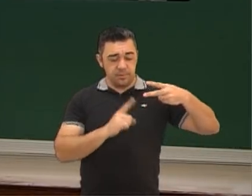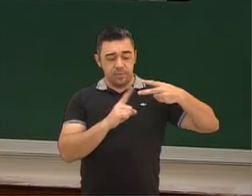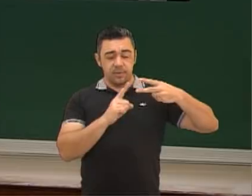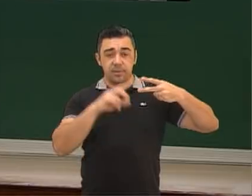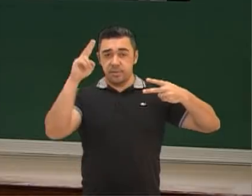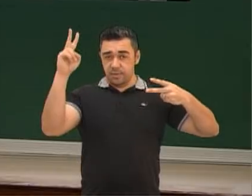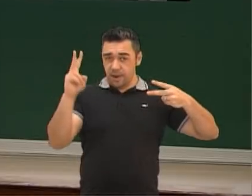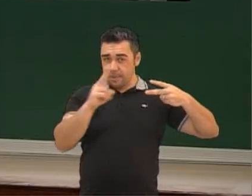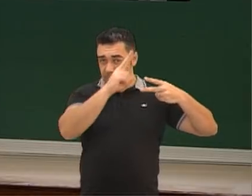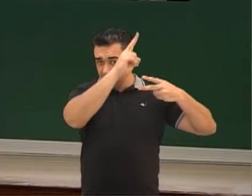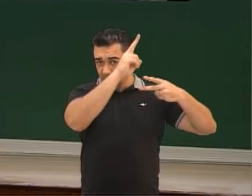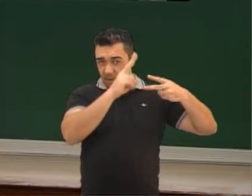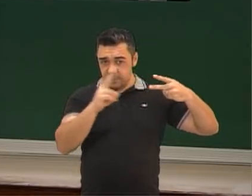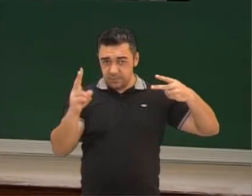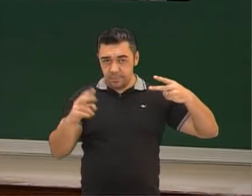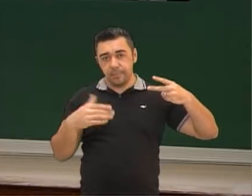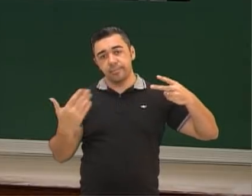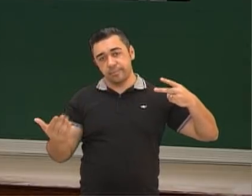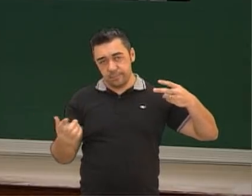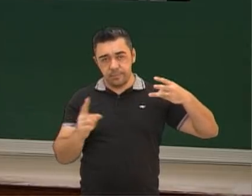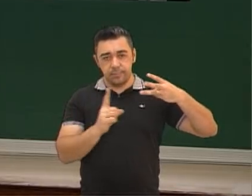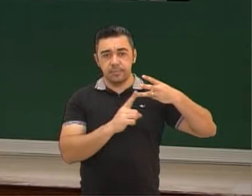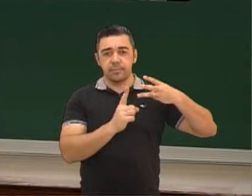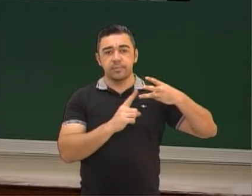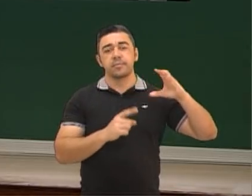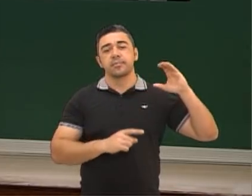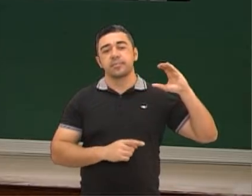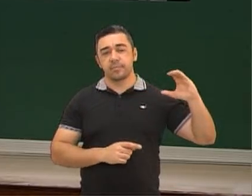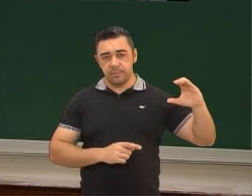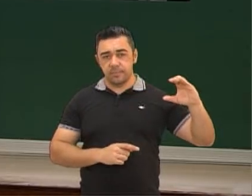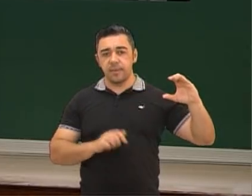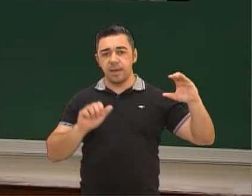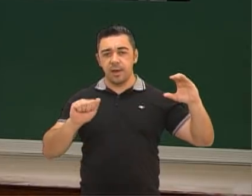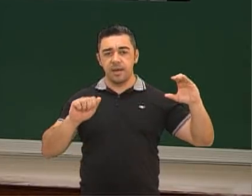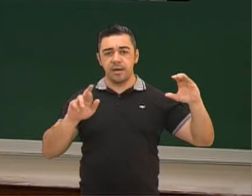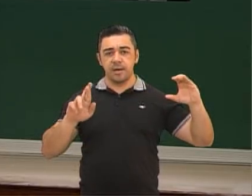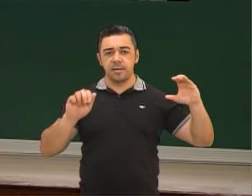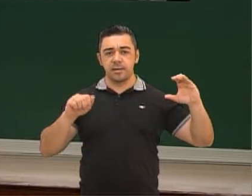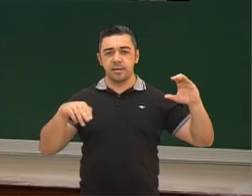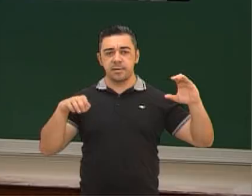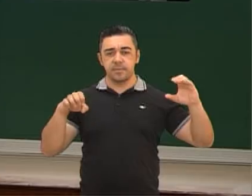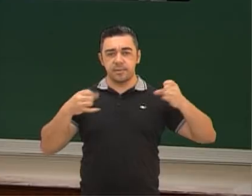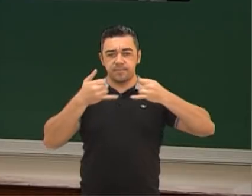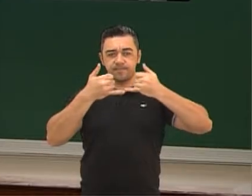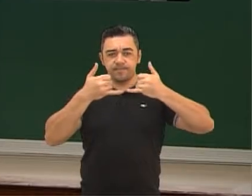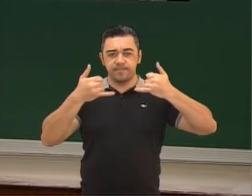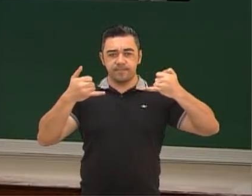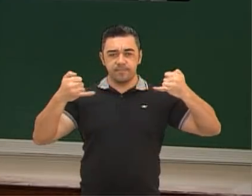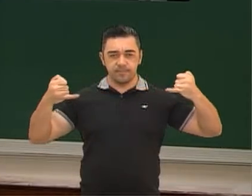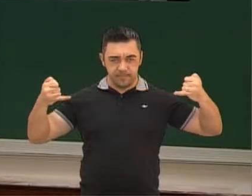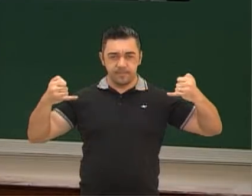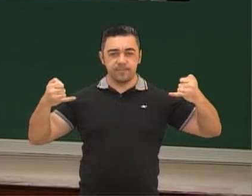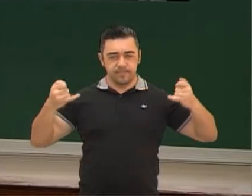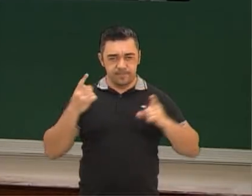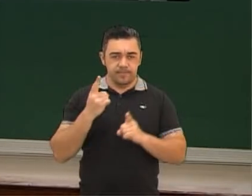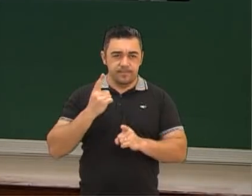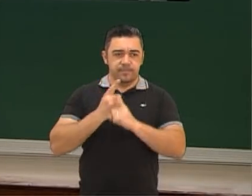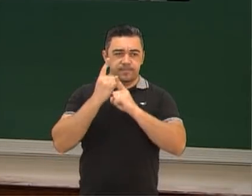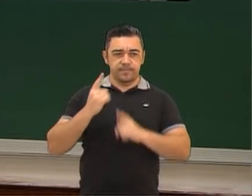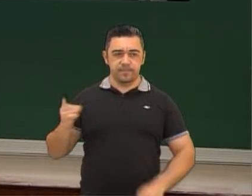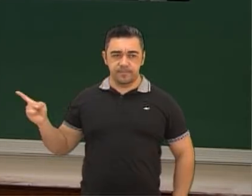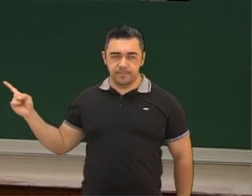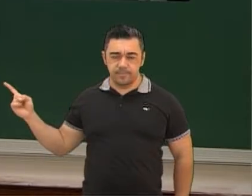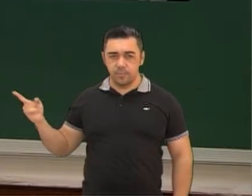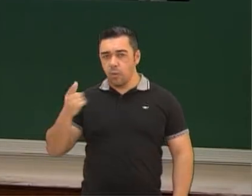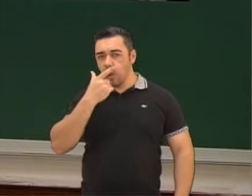né? Então, ficamos com qual alternativa? A do arame, né? Claro que nós podemos identificar ali,